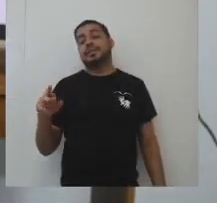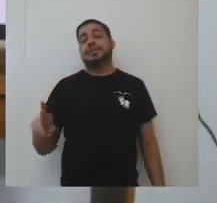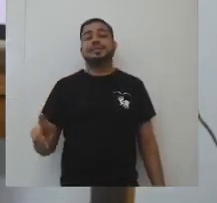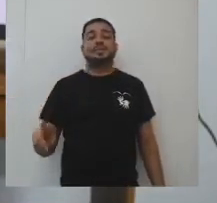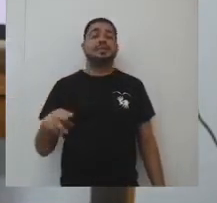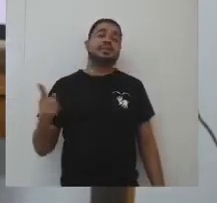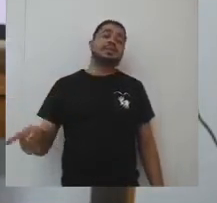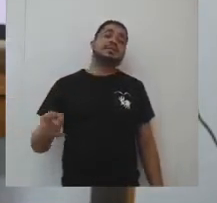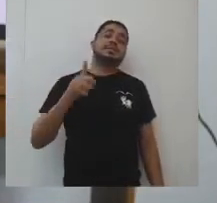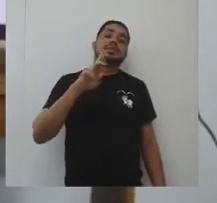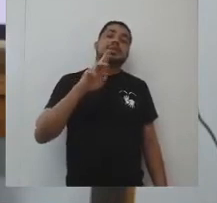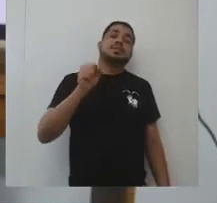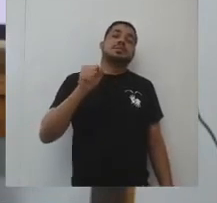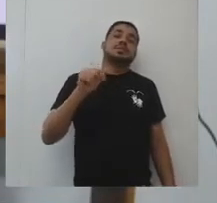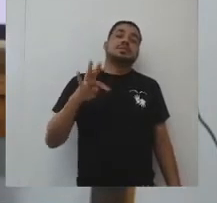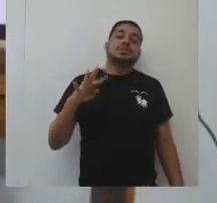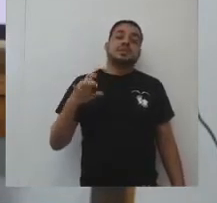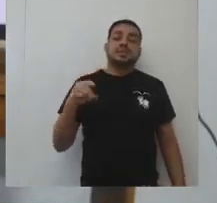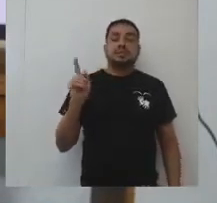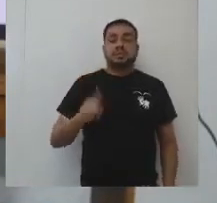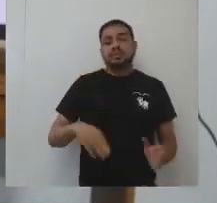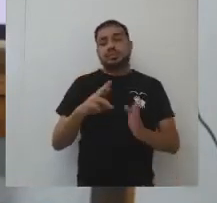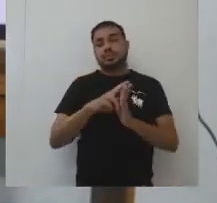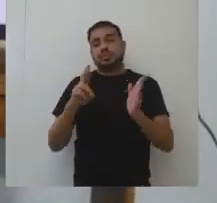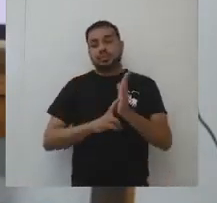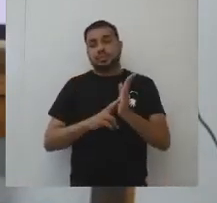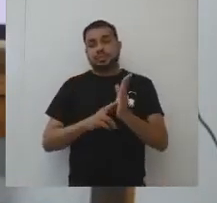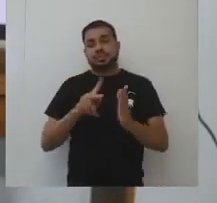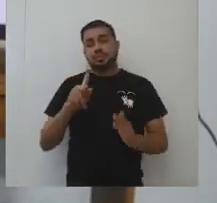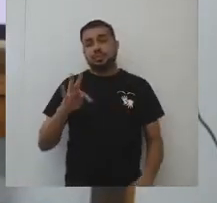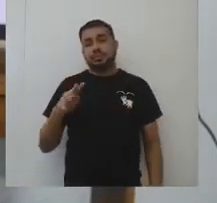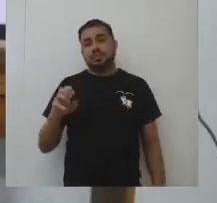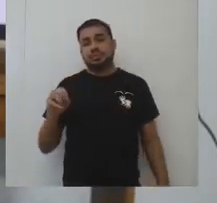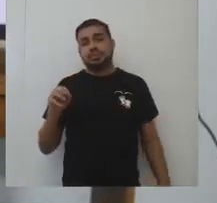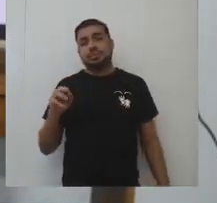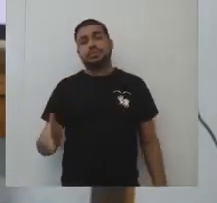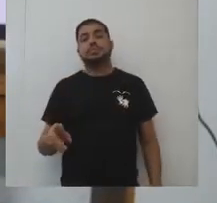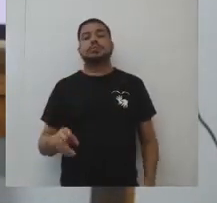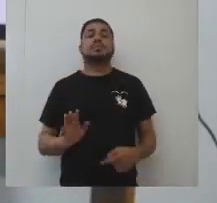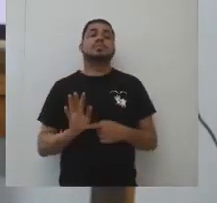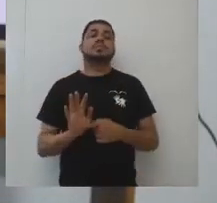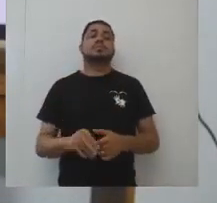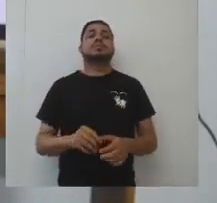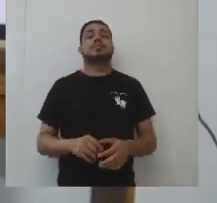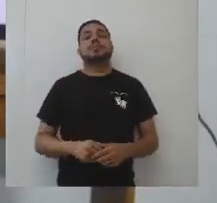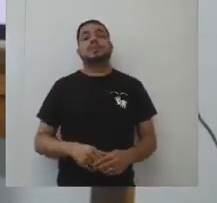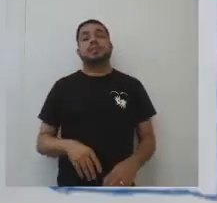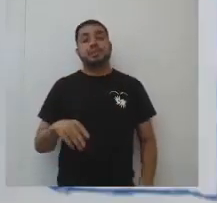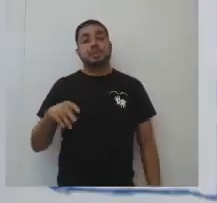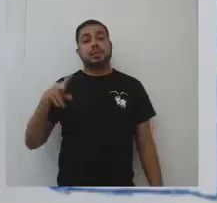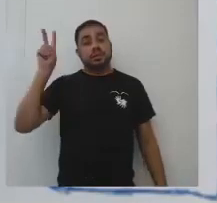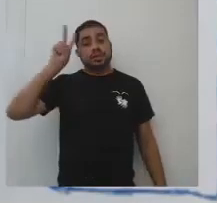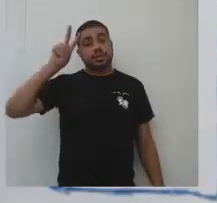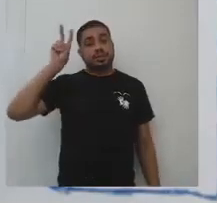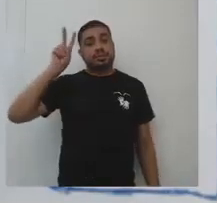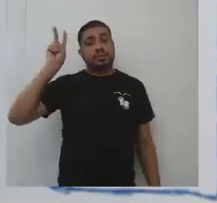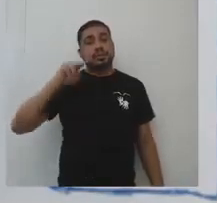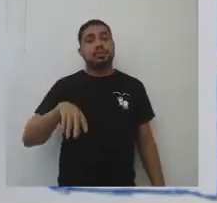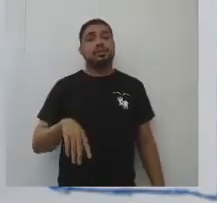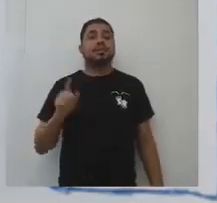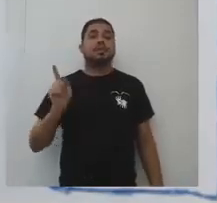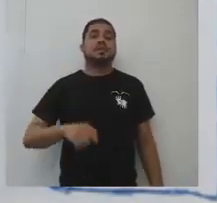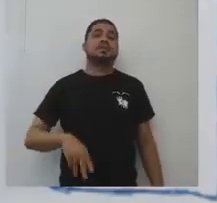essa resultante é obtida por essa regra. Ou seja, ó, o vetor resultante indica isso. Lembre-se que é